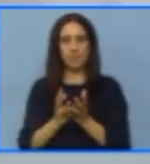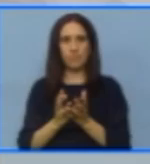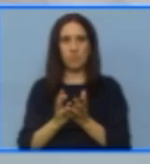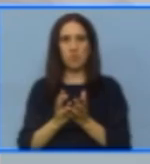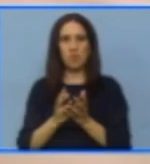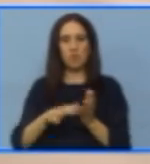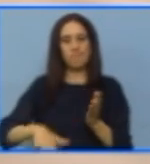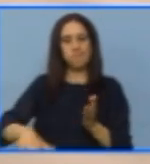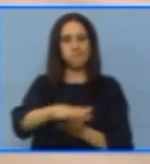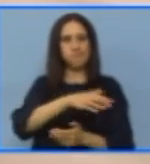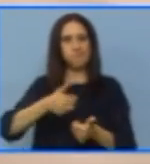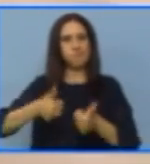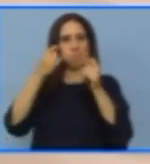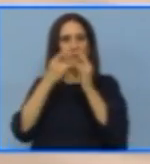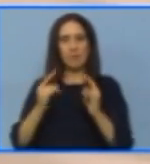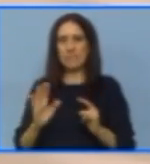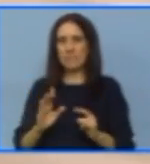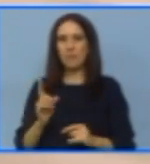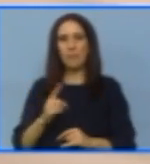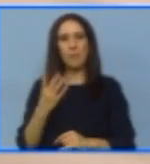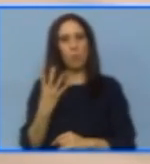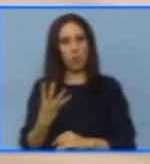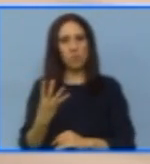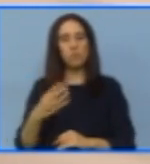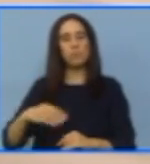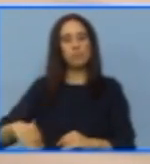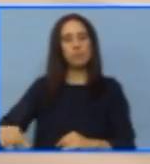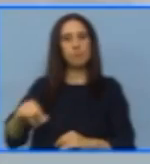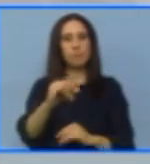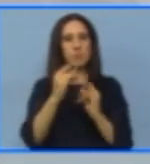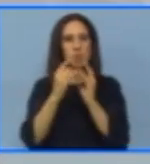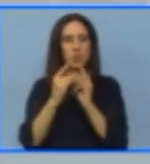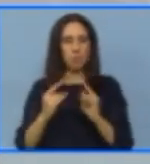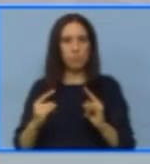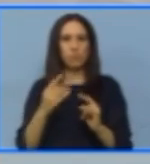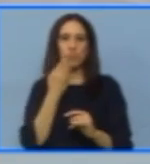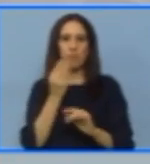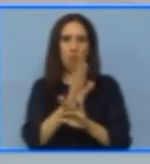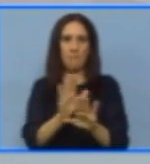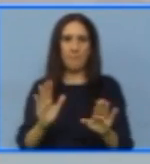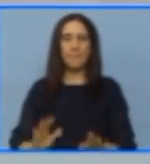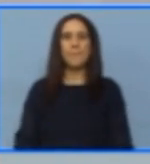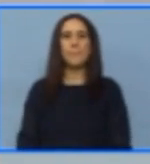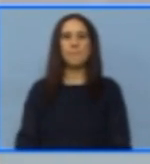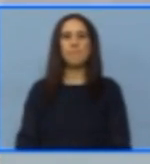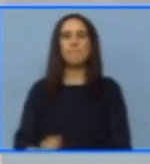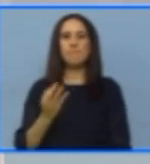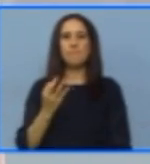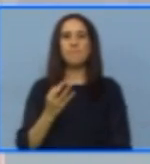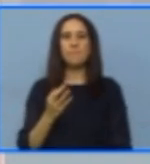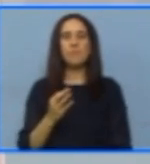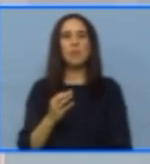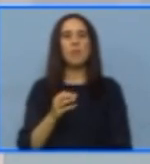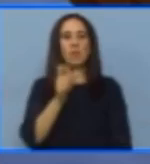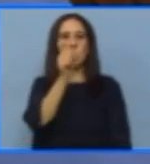arena principal de campo, vão ser 4 divididas pelos campos em que os nossos jovens estão. Esta inspiração, voltando ao Pier